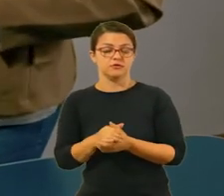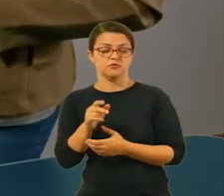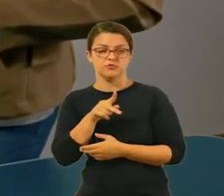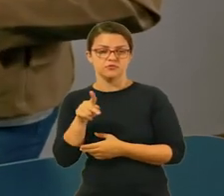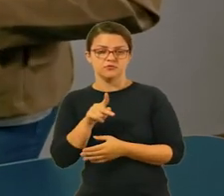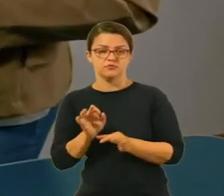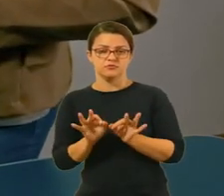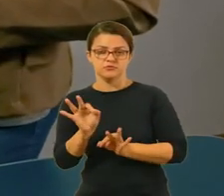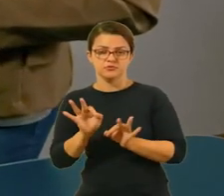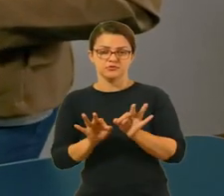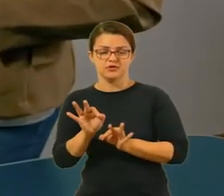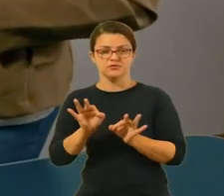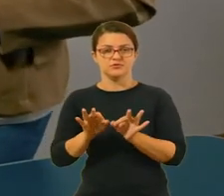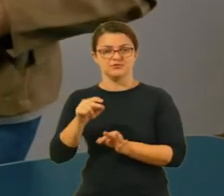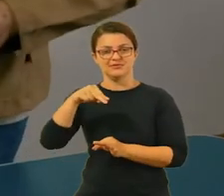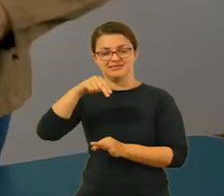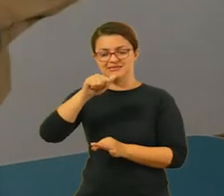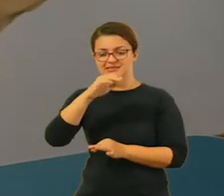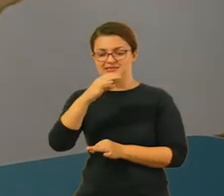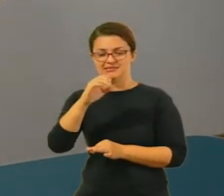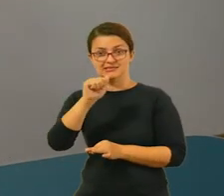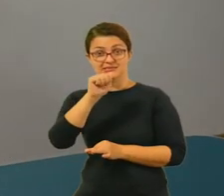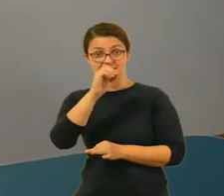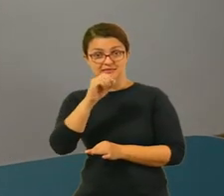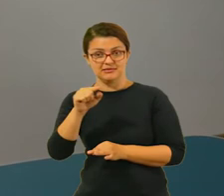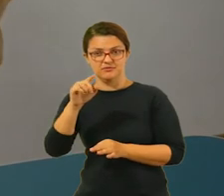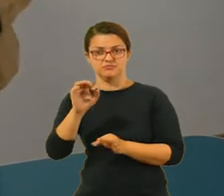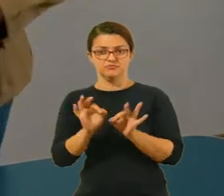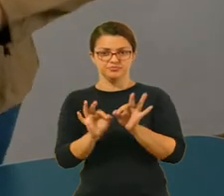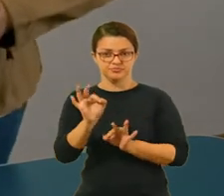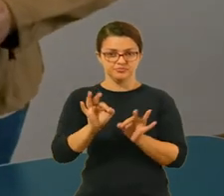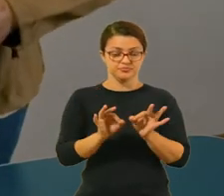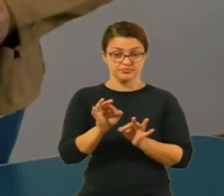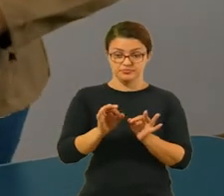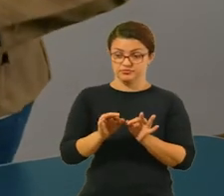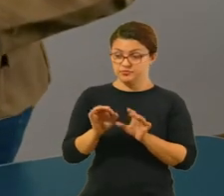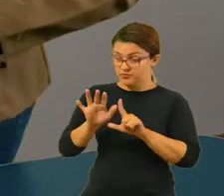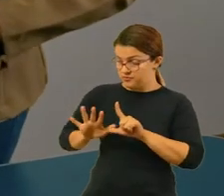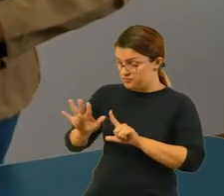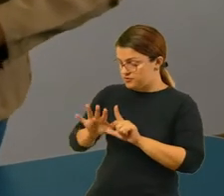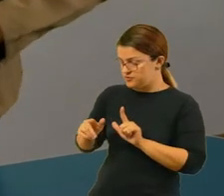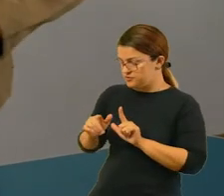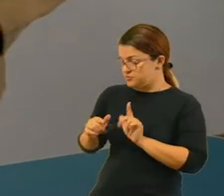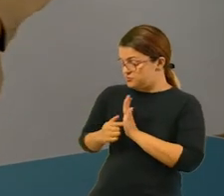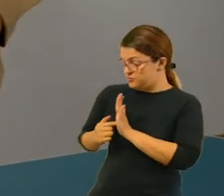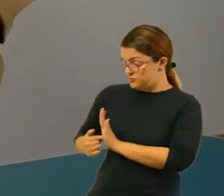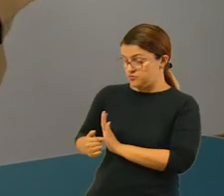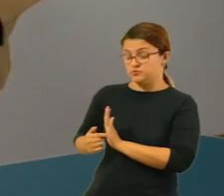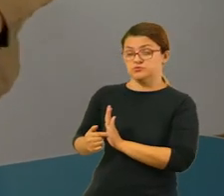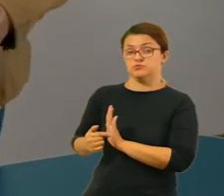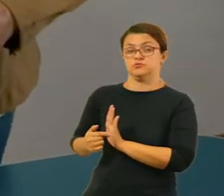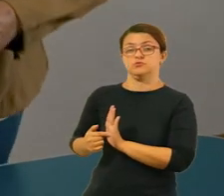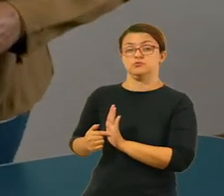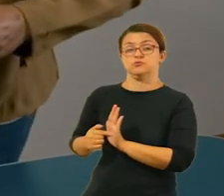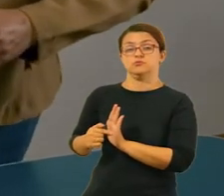são projetos de nação, né? Tem algumas imagens que são bem interessantes que a criança veja,